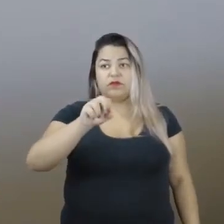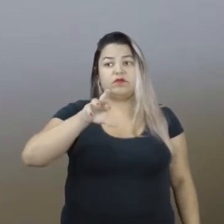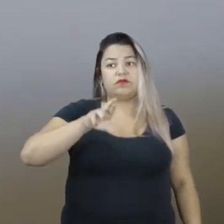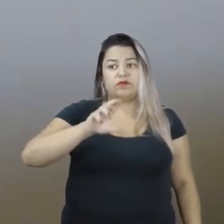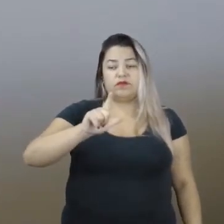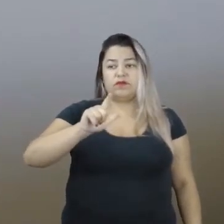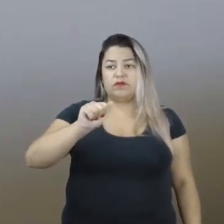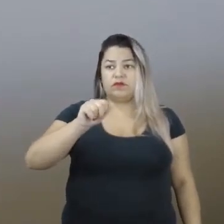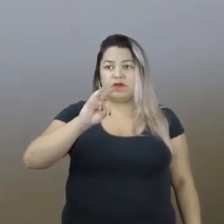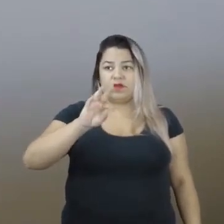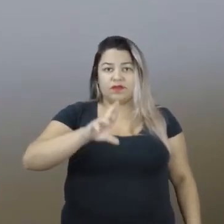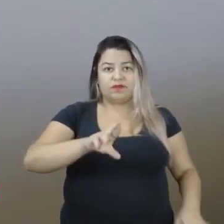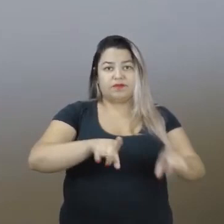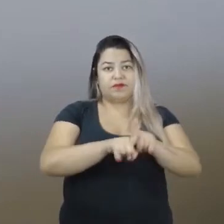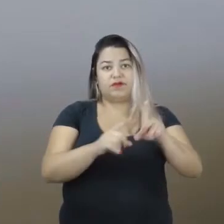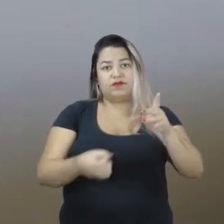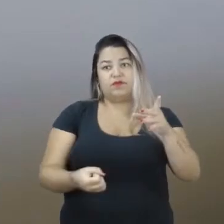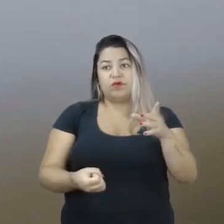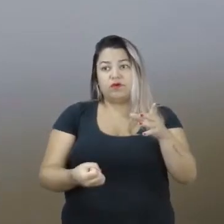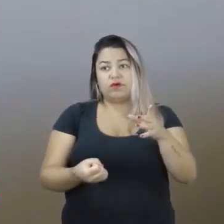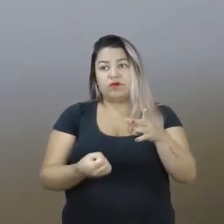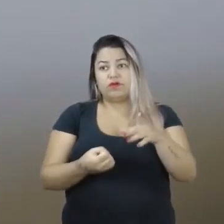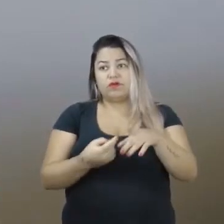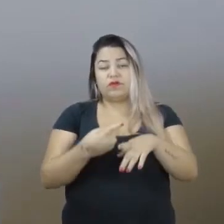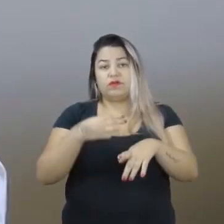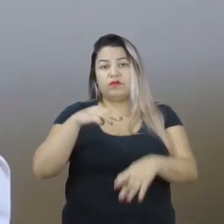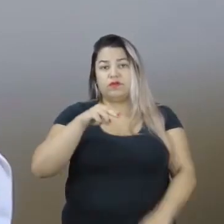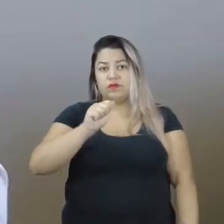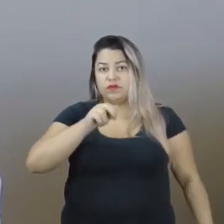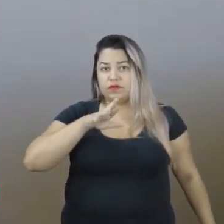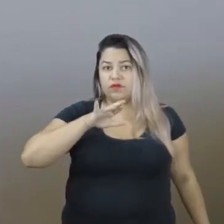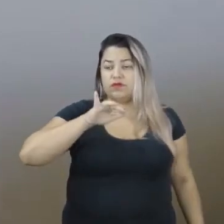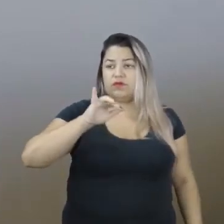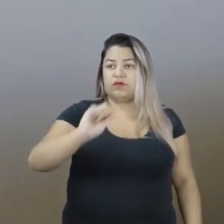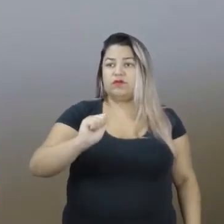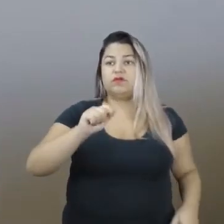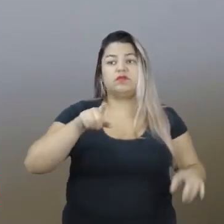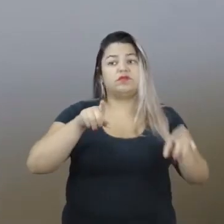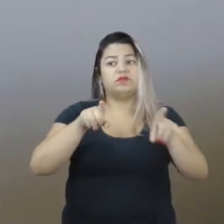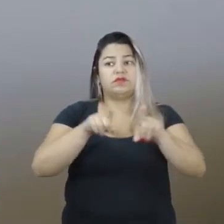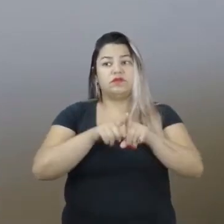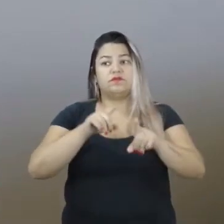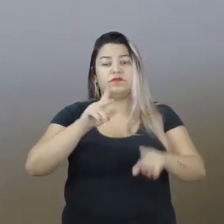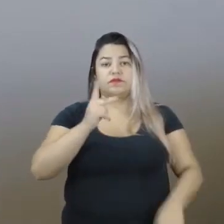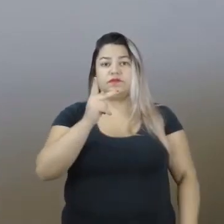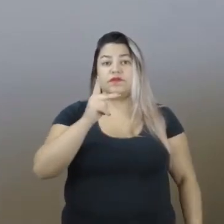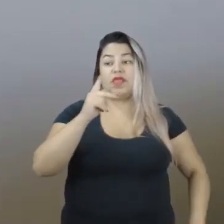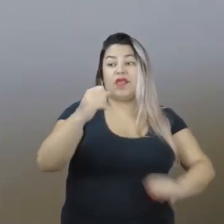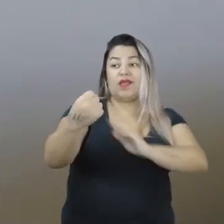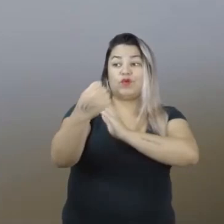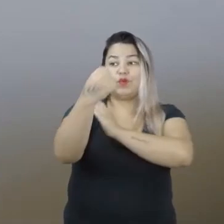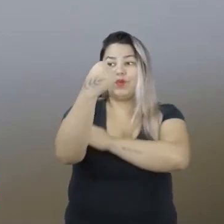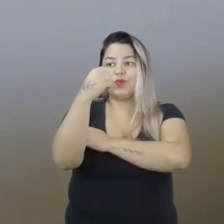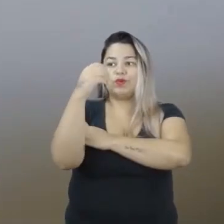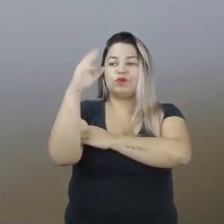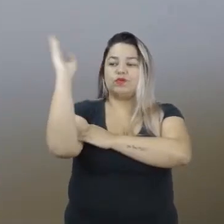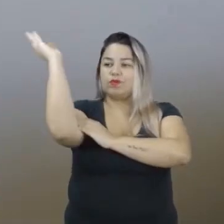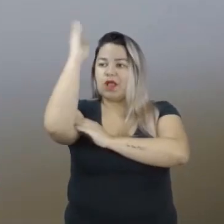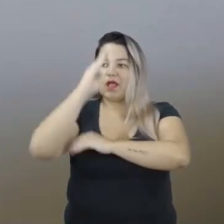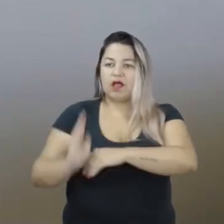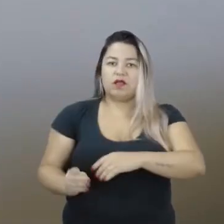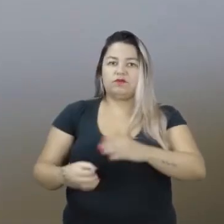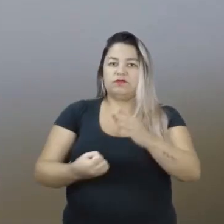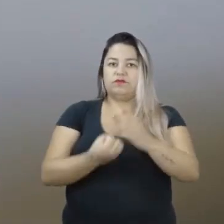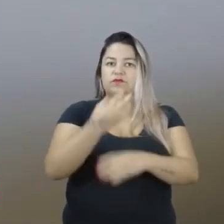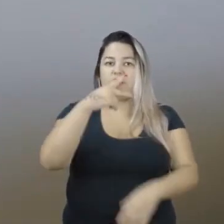relator, é lei. Escreve o nome de Maria Beatriz do Nascimento no livro dos heróis e heroínas da pátria. Autor,